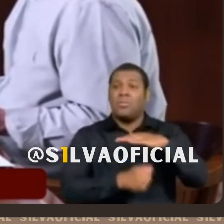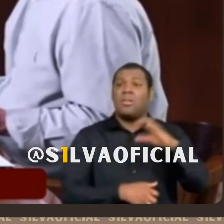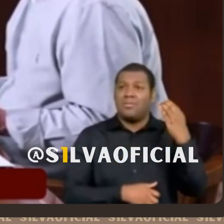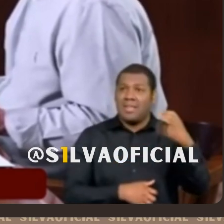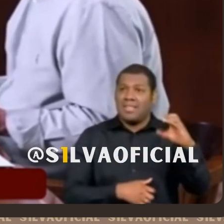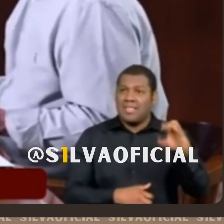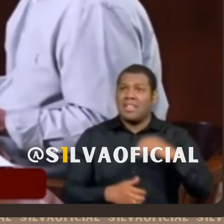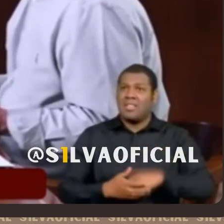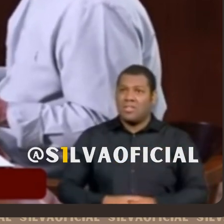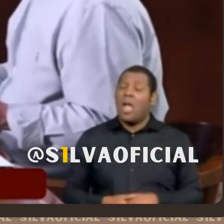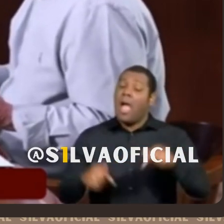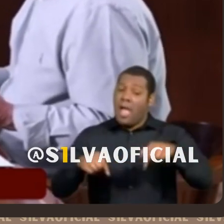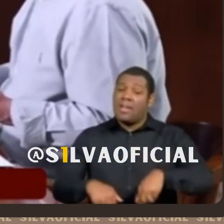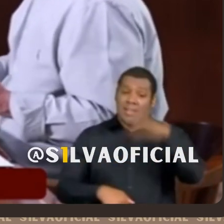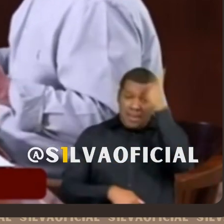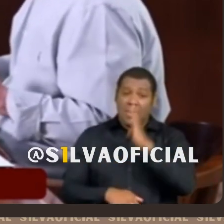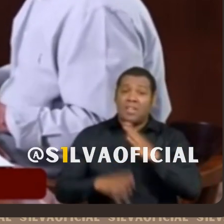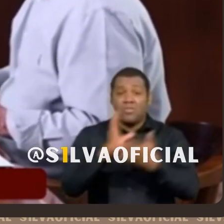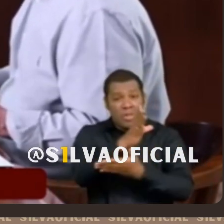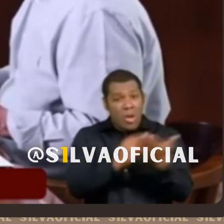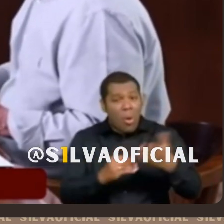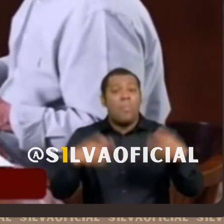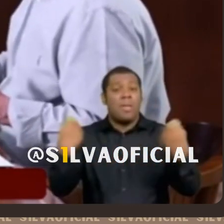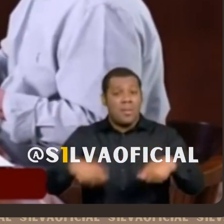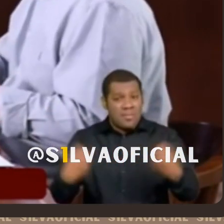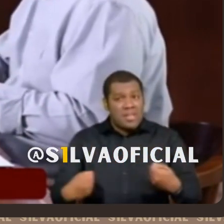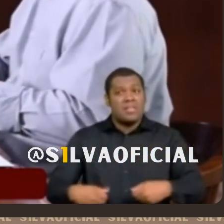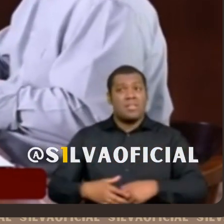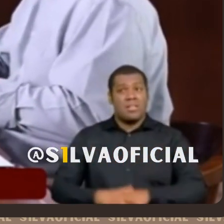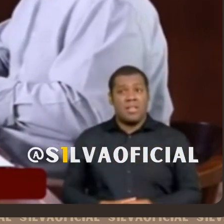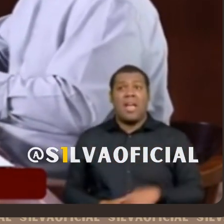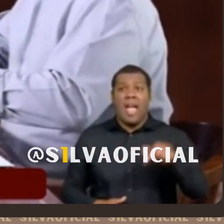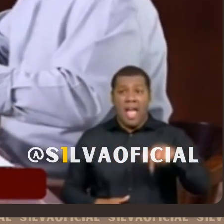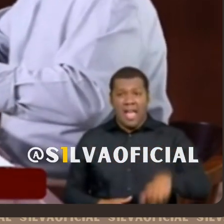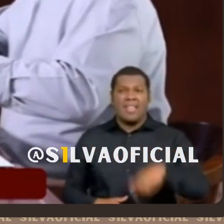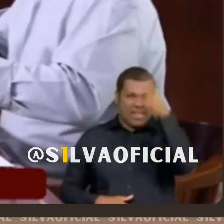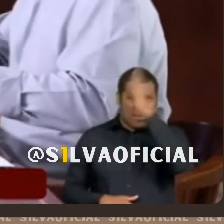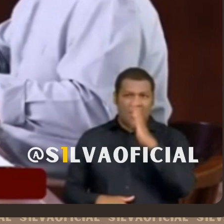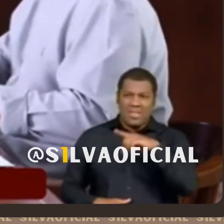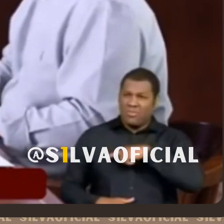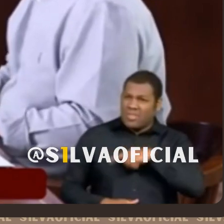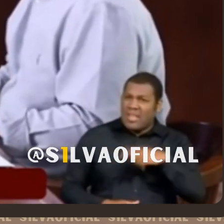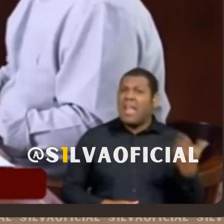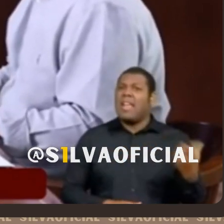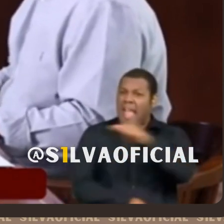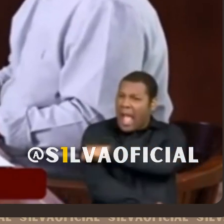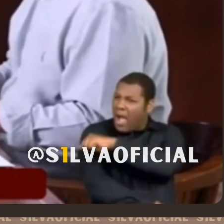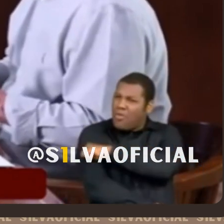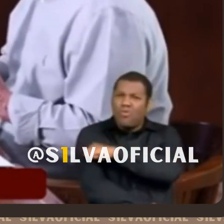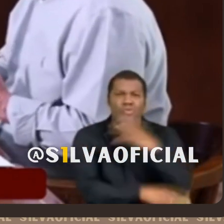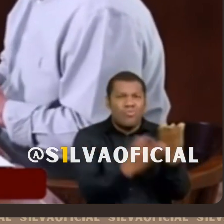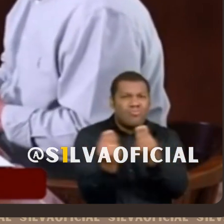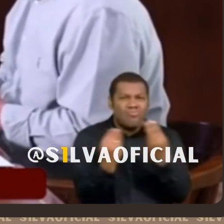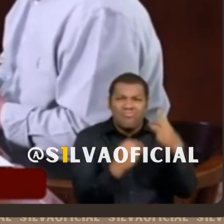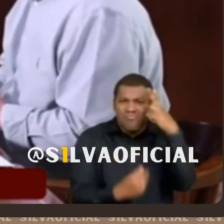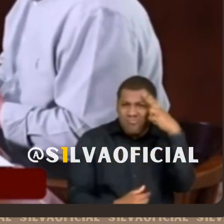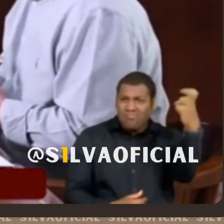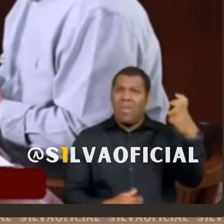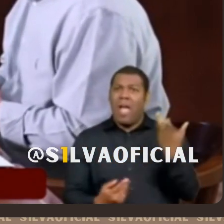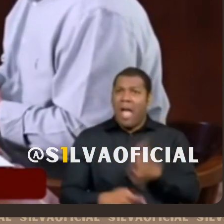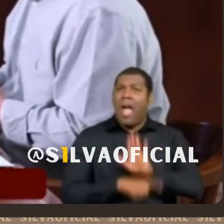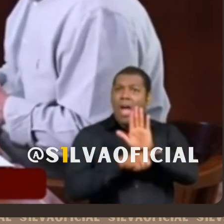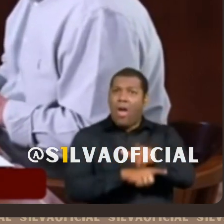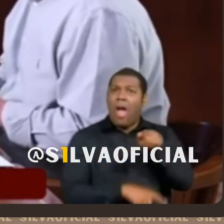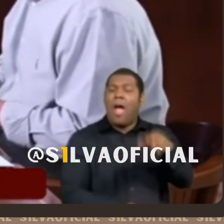temos muita gente que é um gênio. É só a gente dar oportunidade para ele poder aflorar. Então,